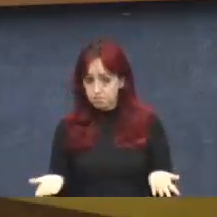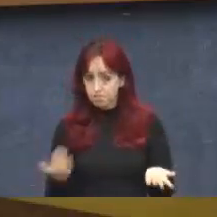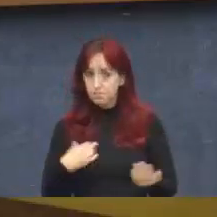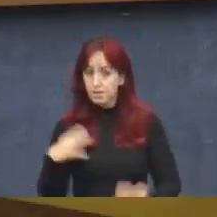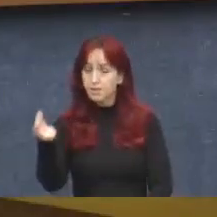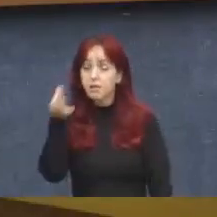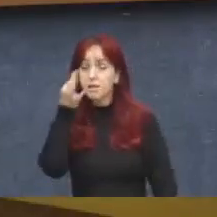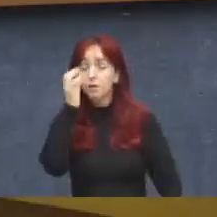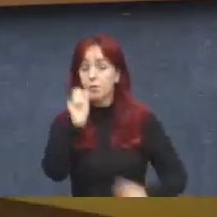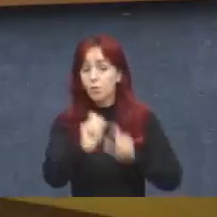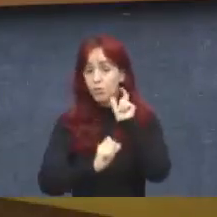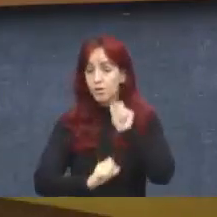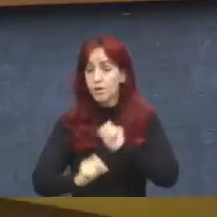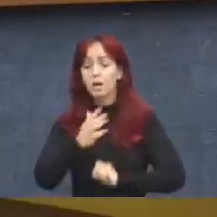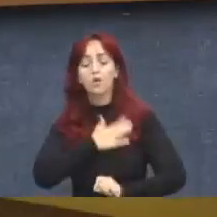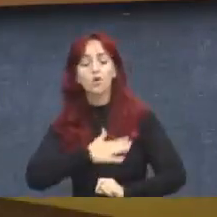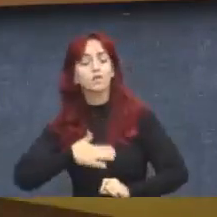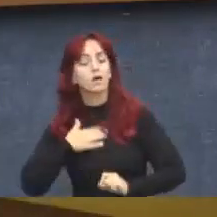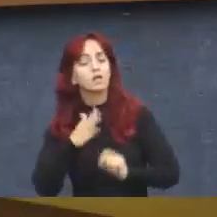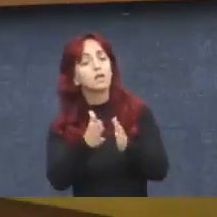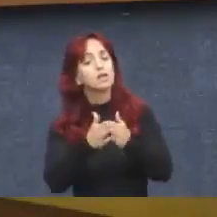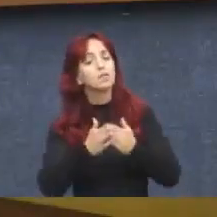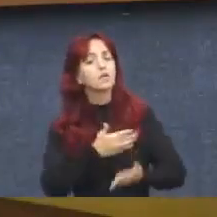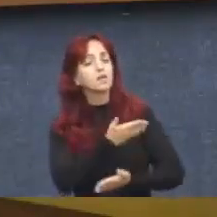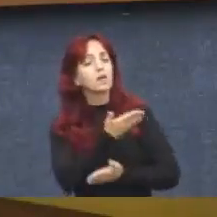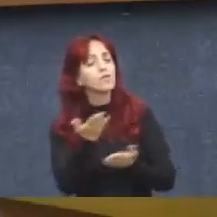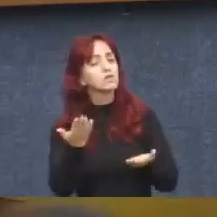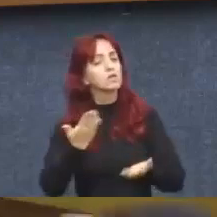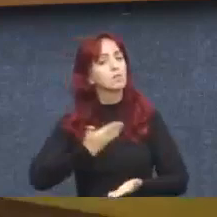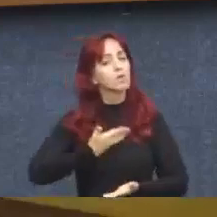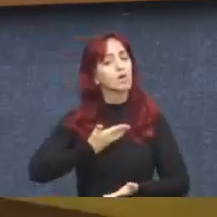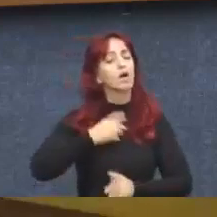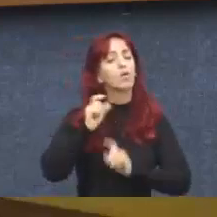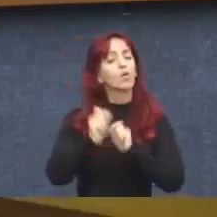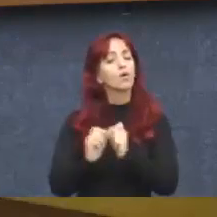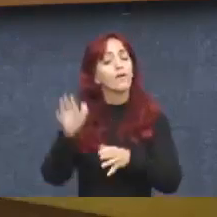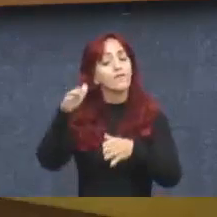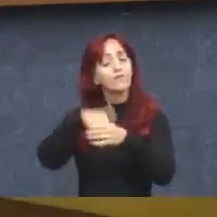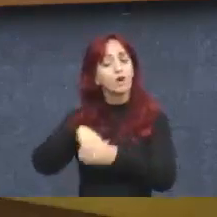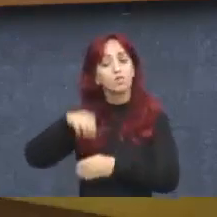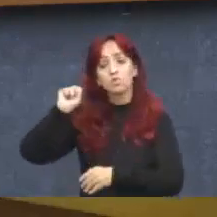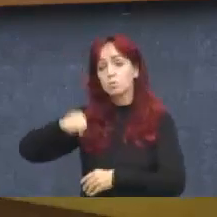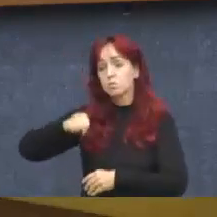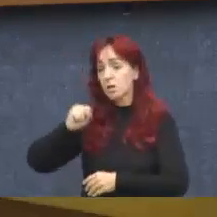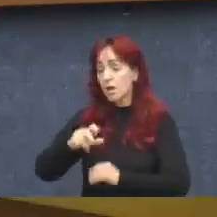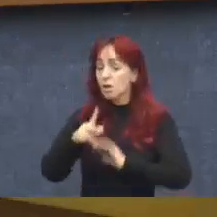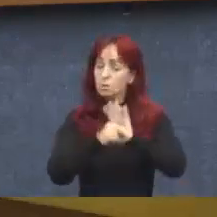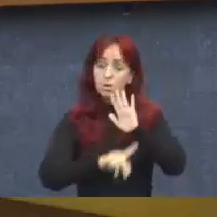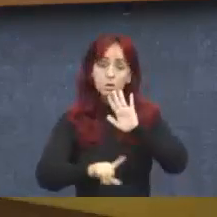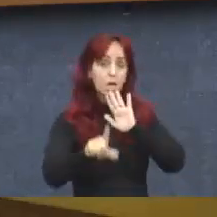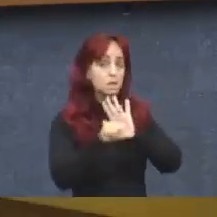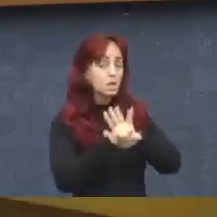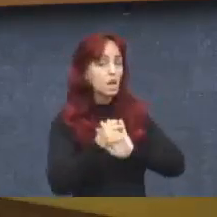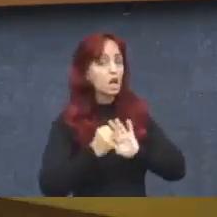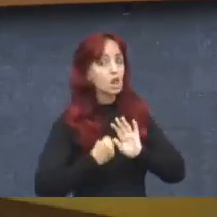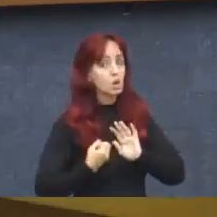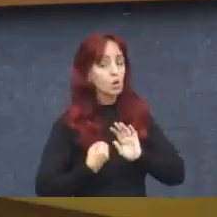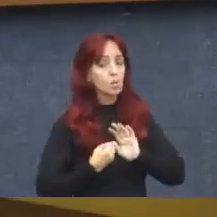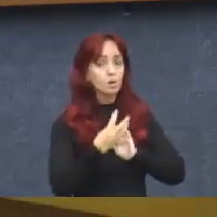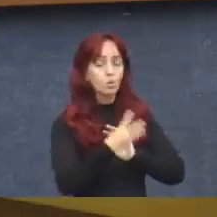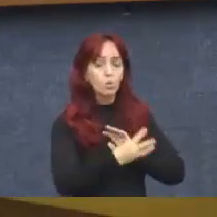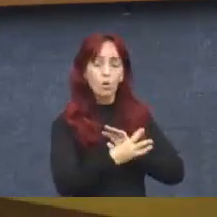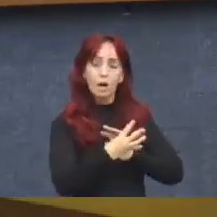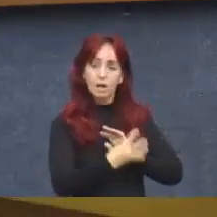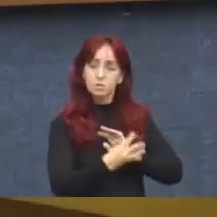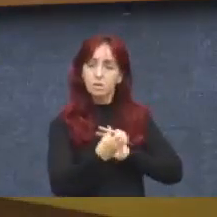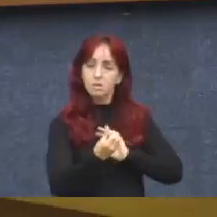atenção. Gostaria de pedir aos meus colegas o voto sim no projeto de lei número